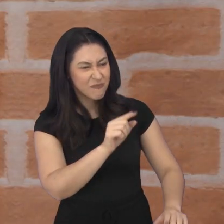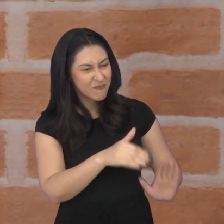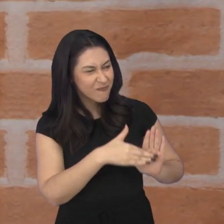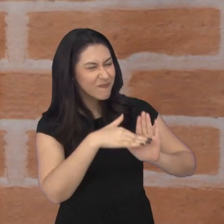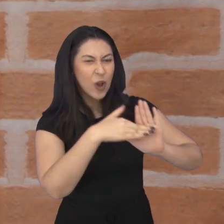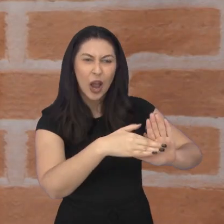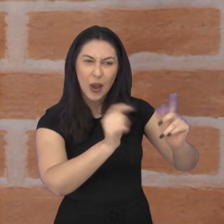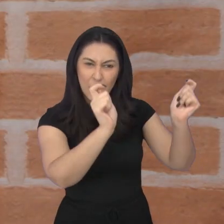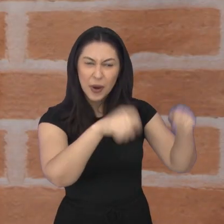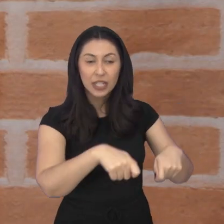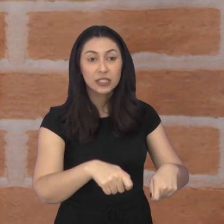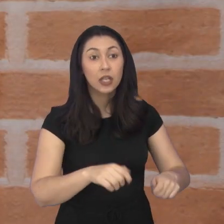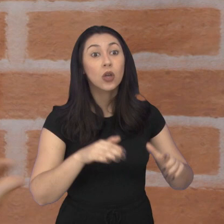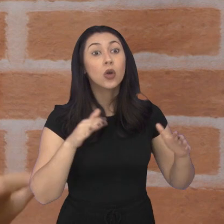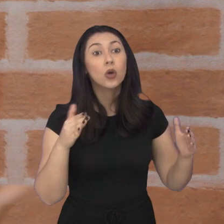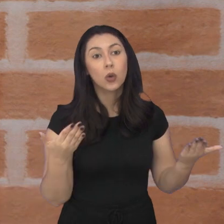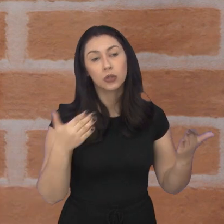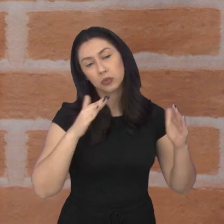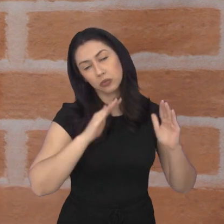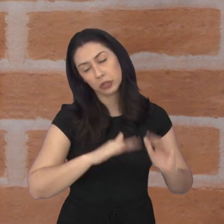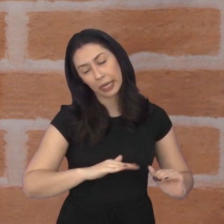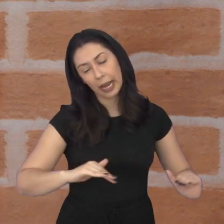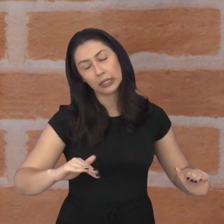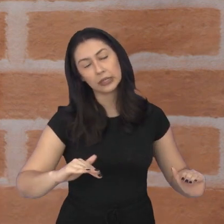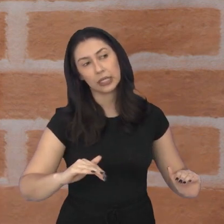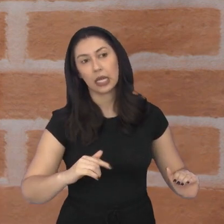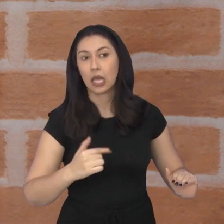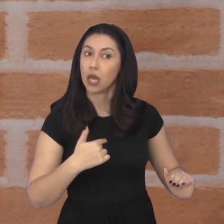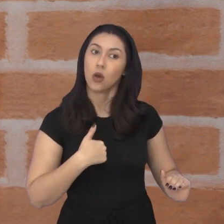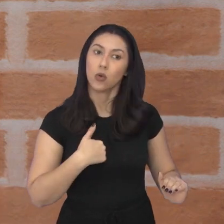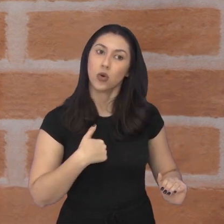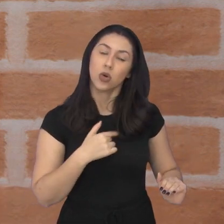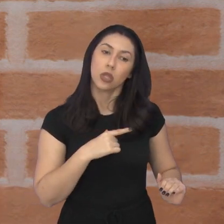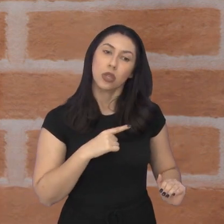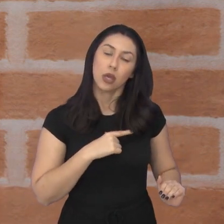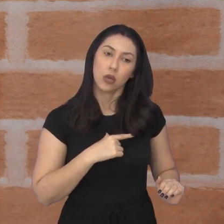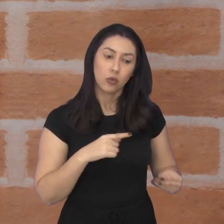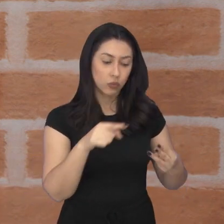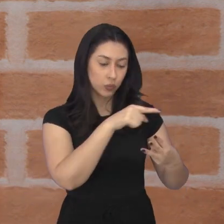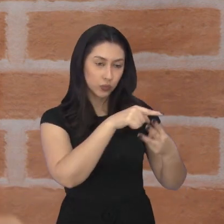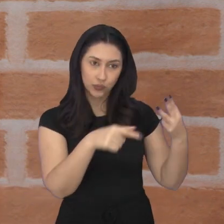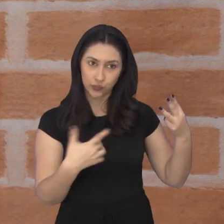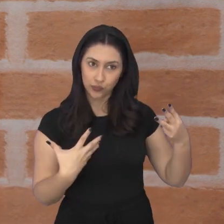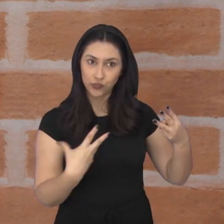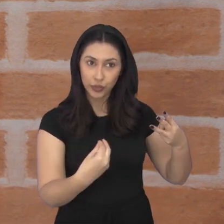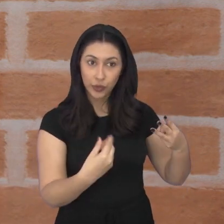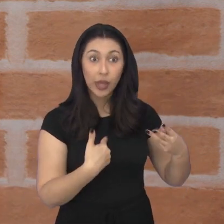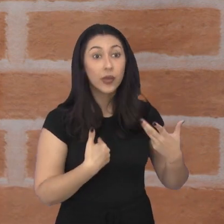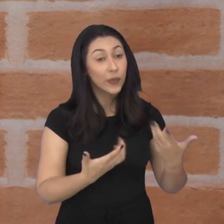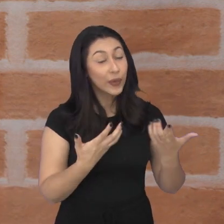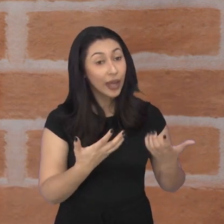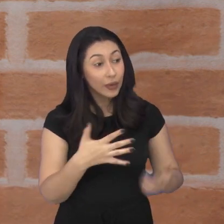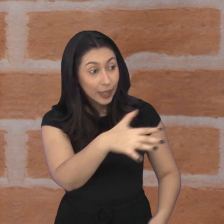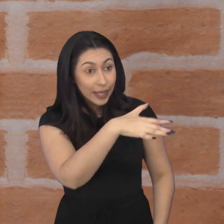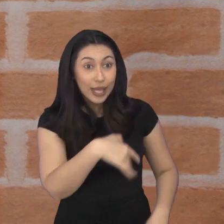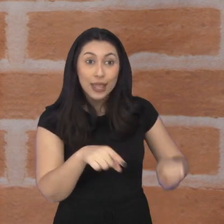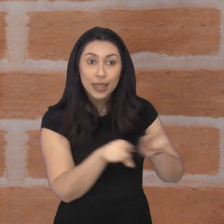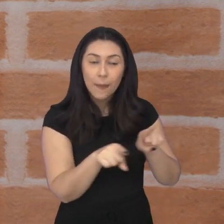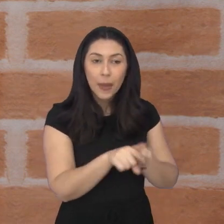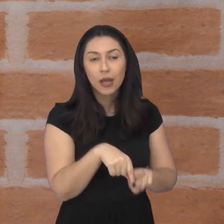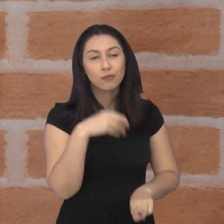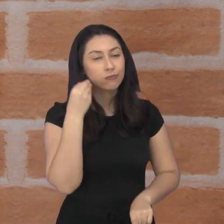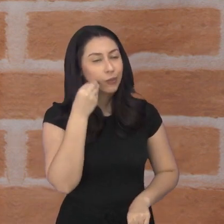gente é criança, né, eu tenho 3 filhos aqui, eu quero muito que eles tenham essa experiência do